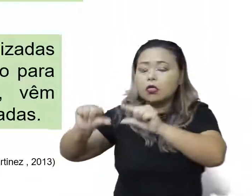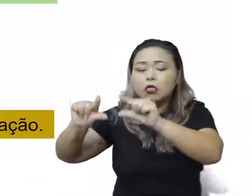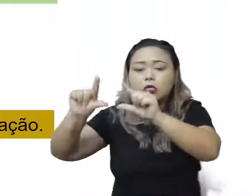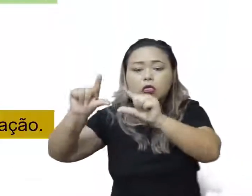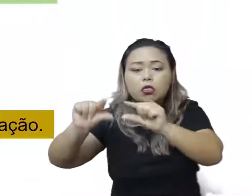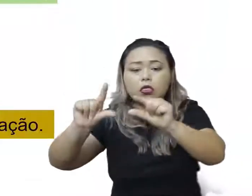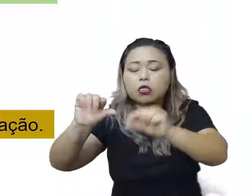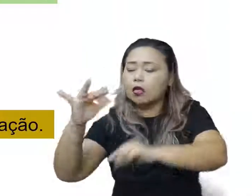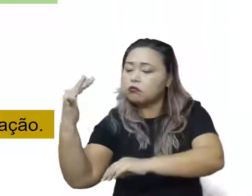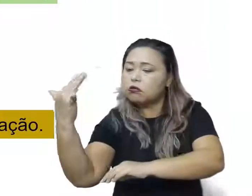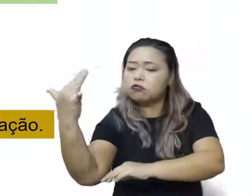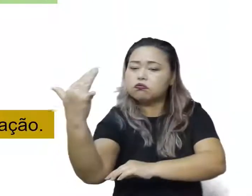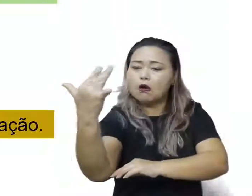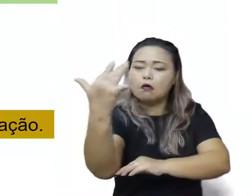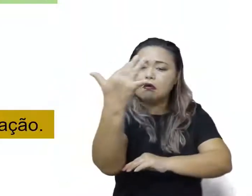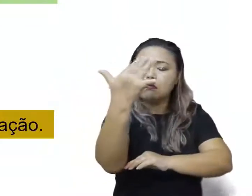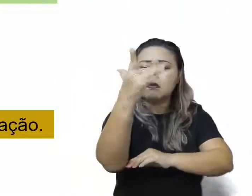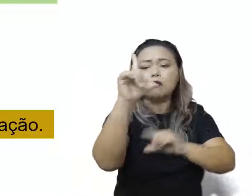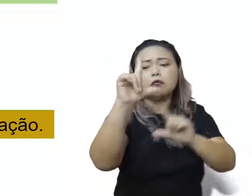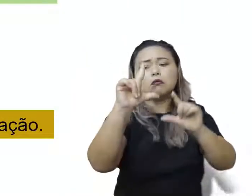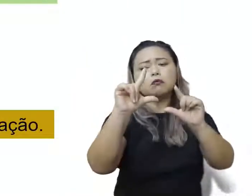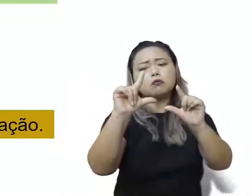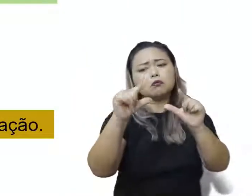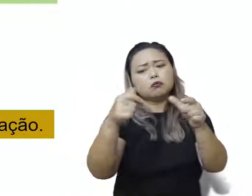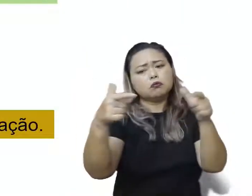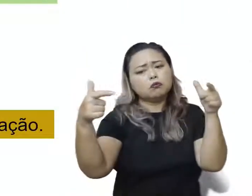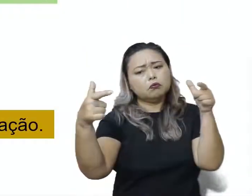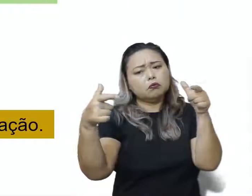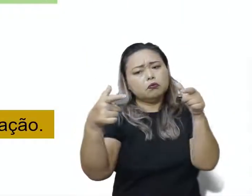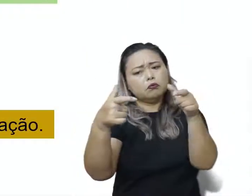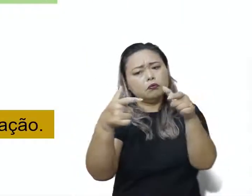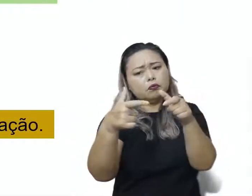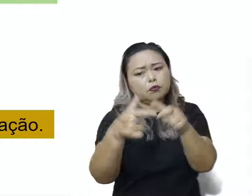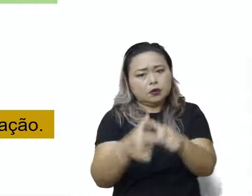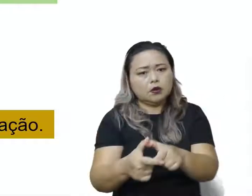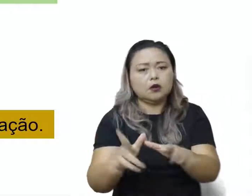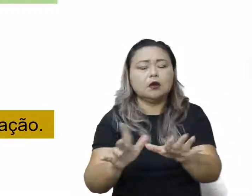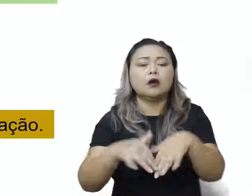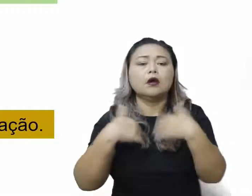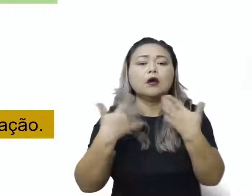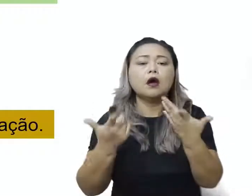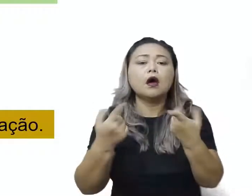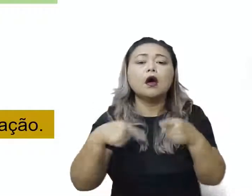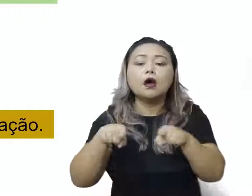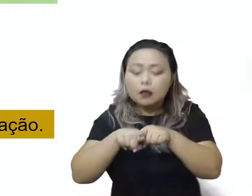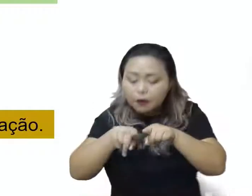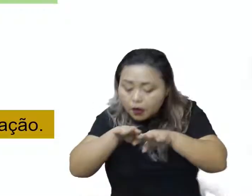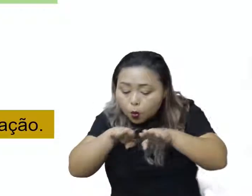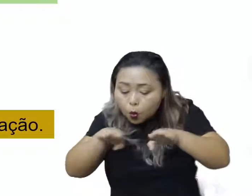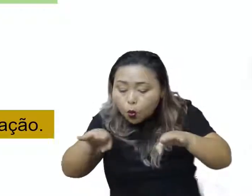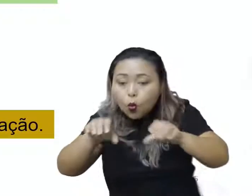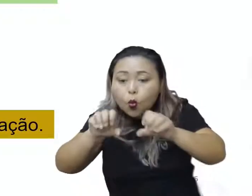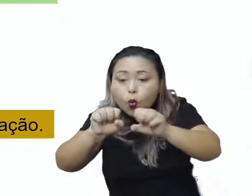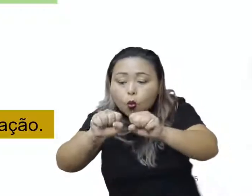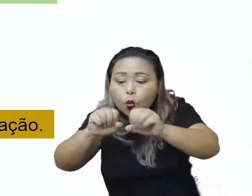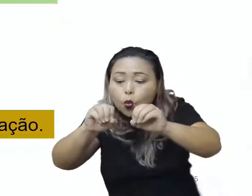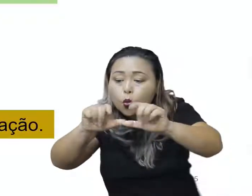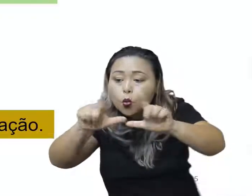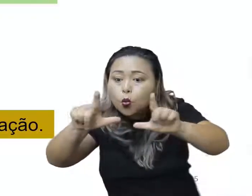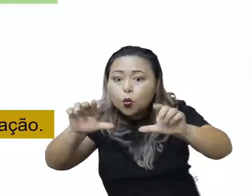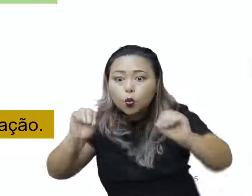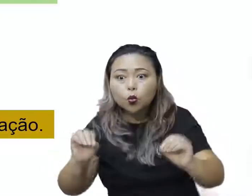áreas florestadas. Tá? E aí nós temos degradação dos solos. Vamos